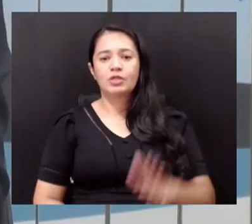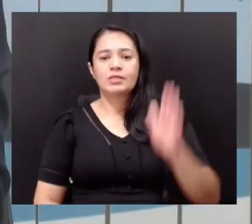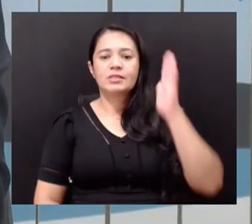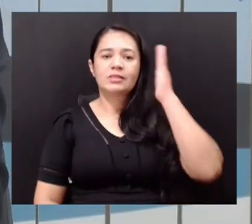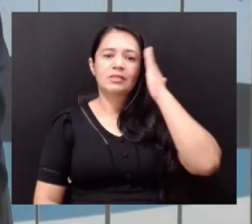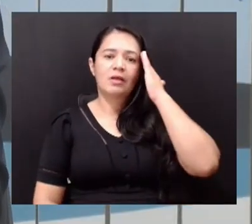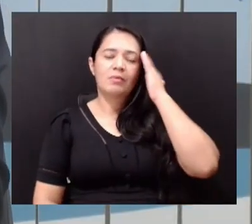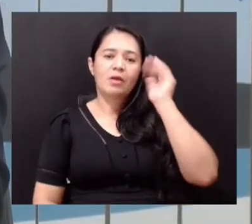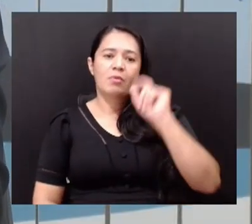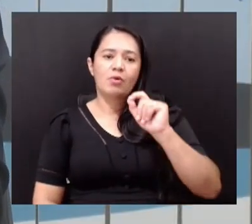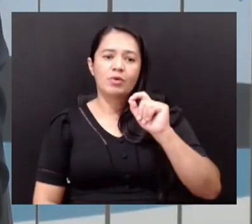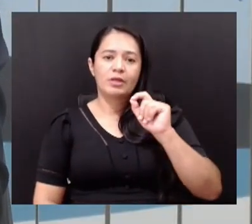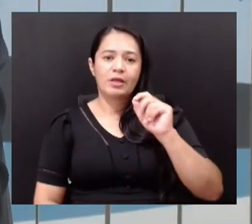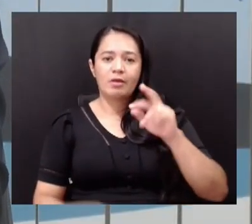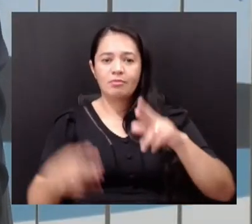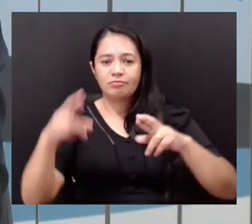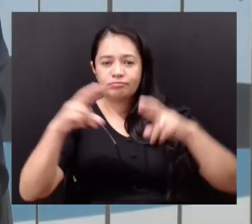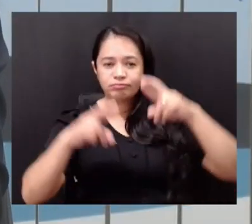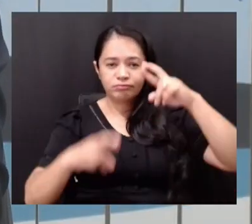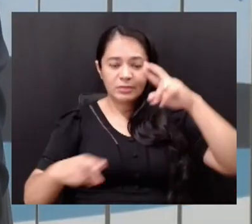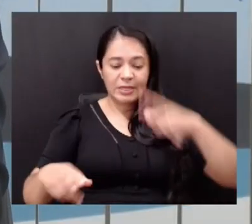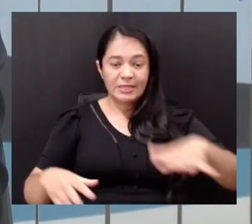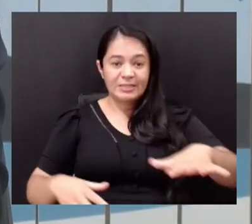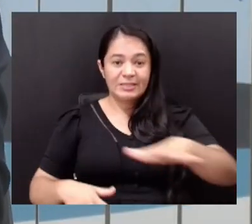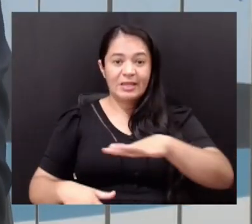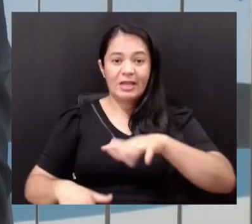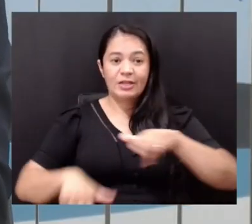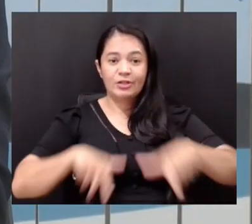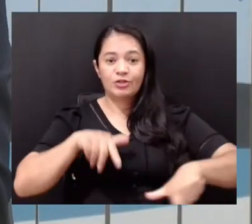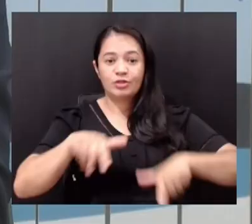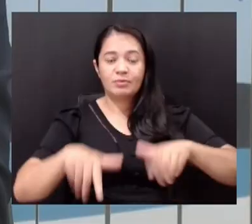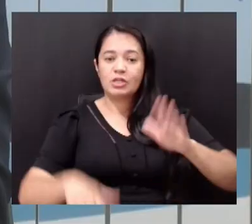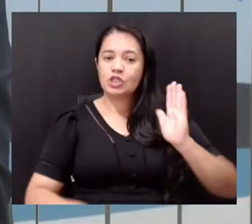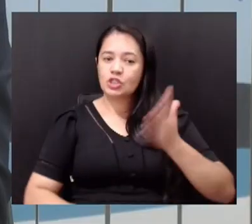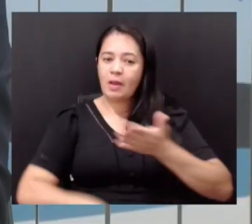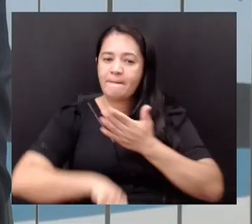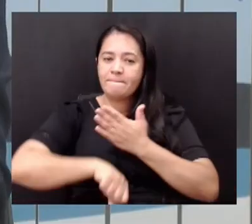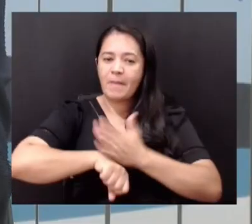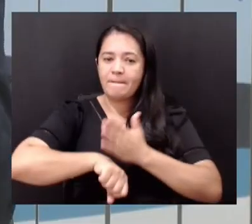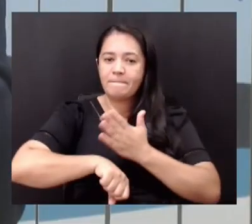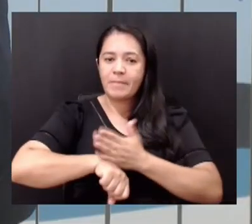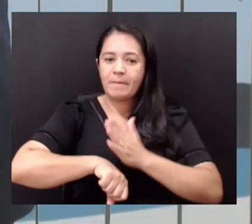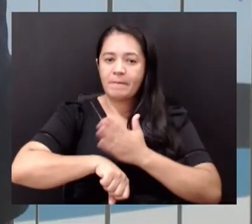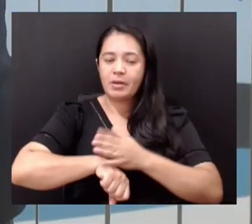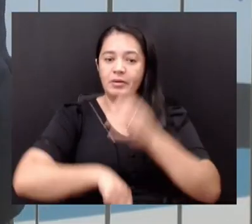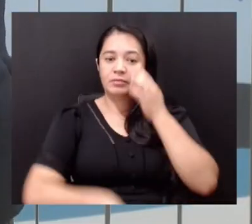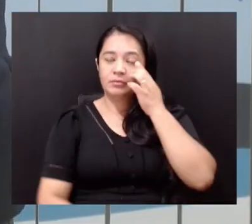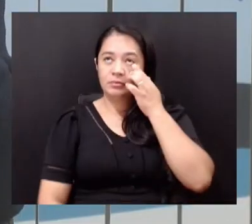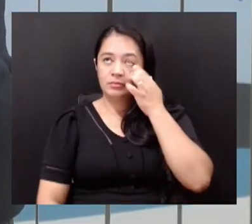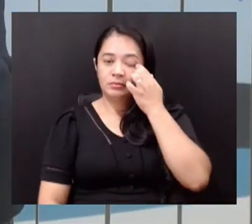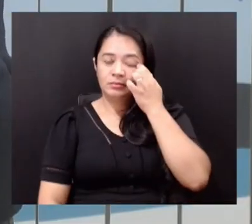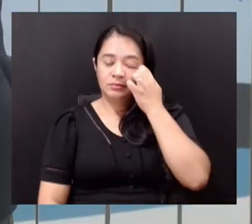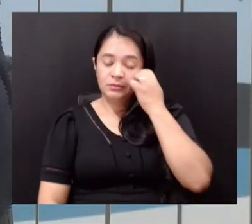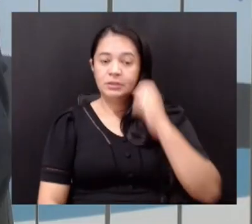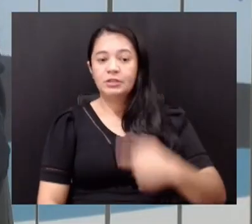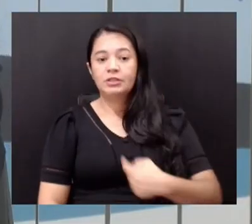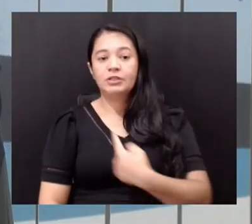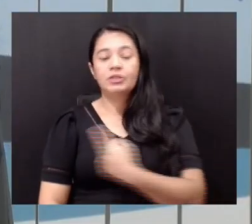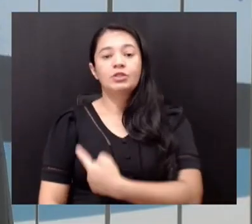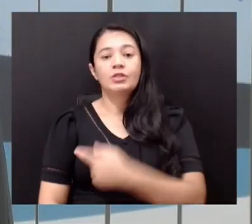do trabalho já estão sendo treinados para isso. A gente sabe que